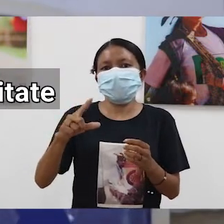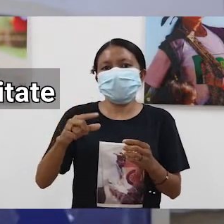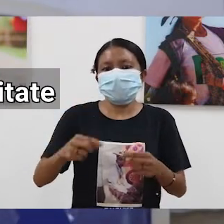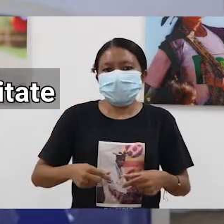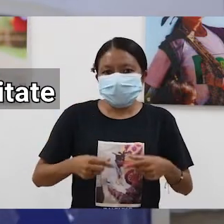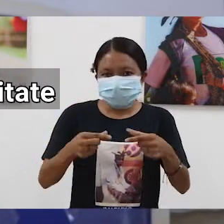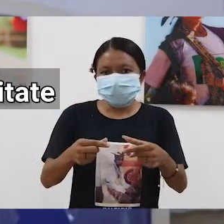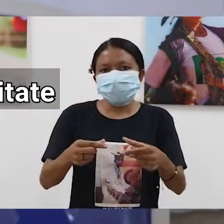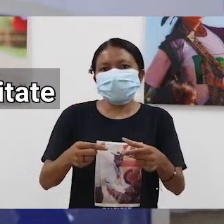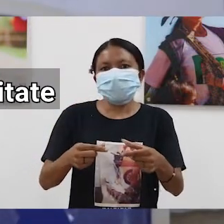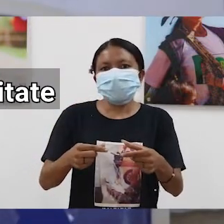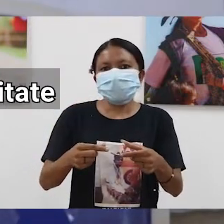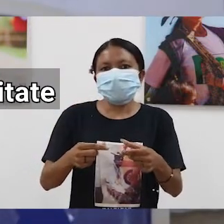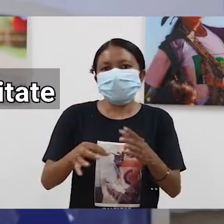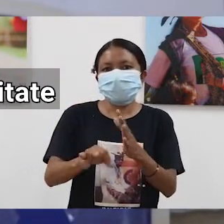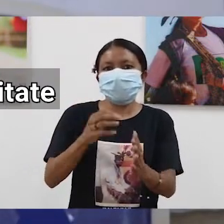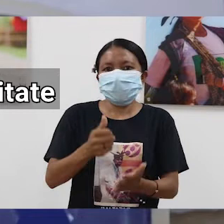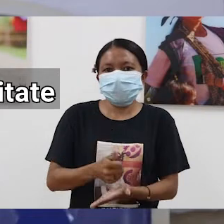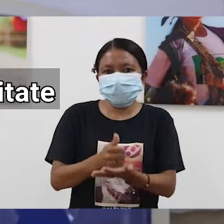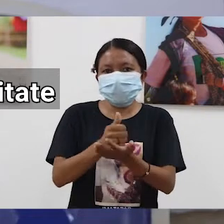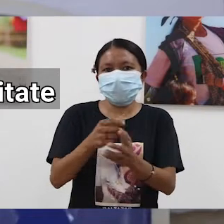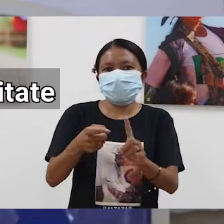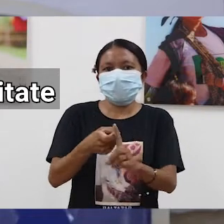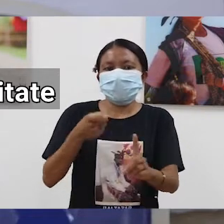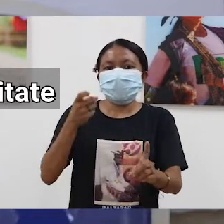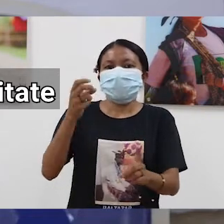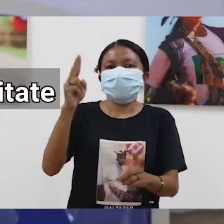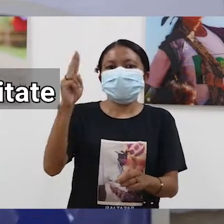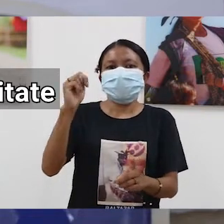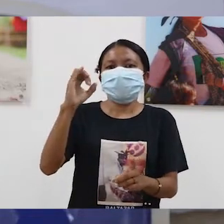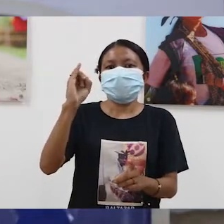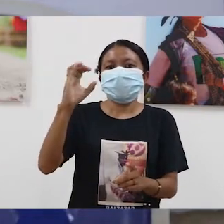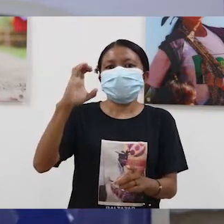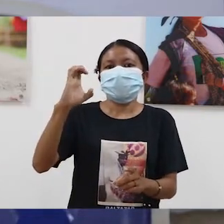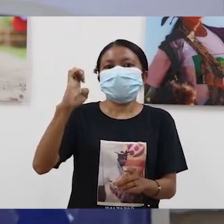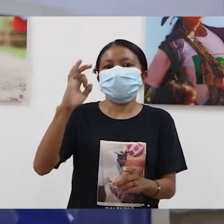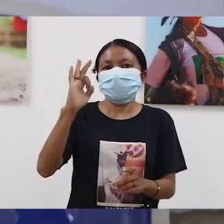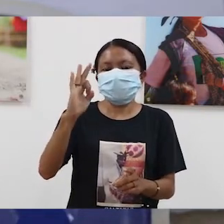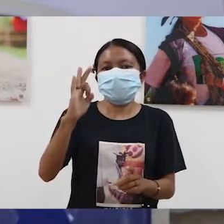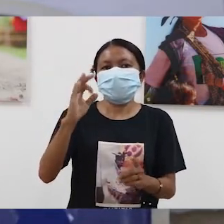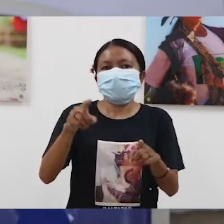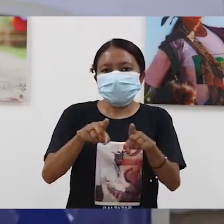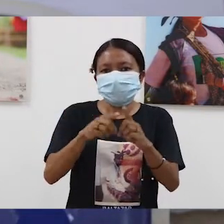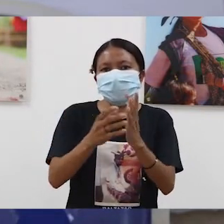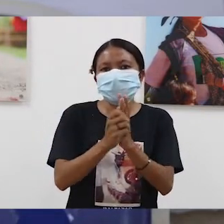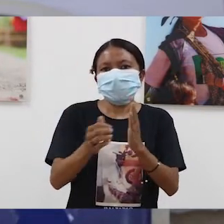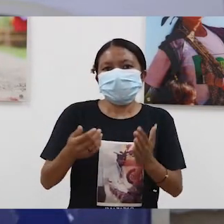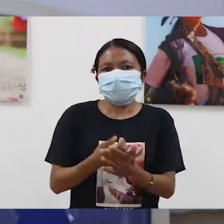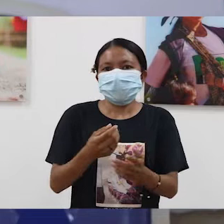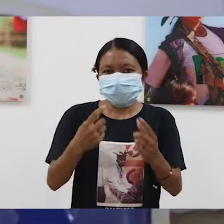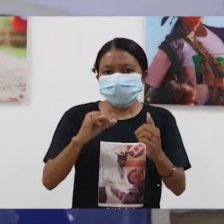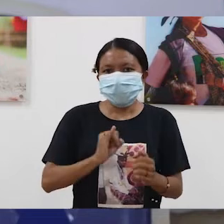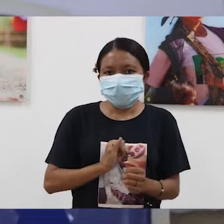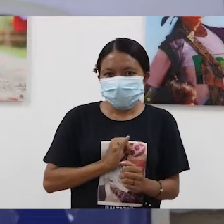consegue facilitona, no retan apoio mo susi UNICEF. E dena nesta experiência foi ir a TPTVs mai